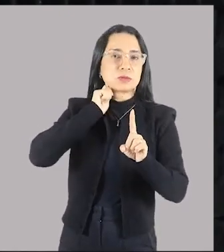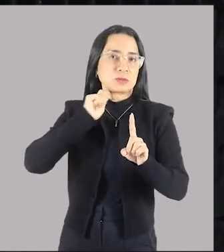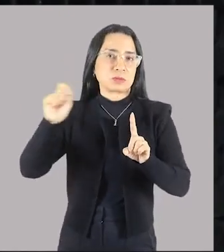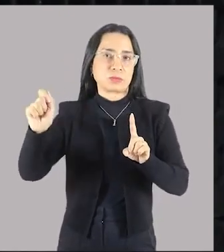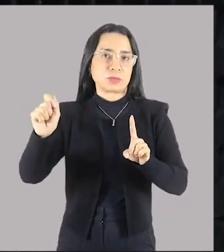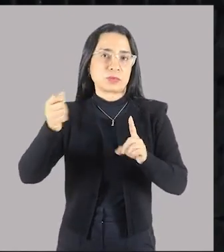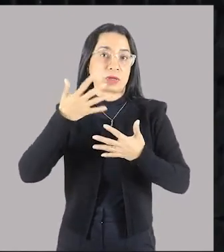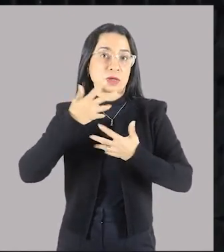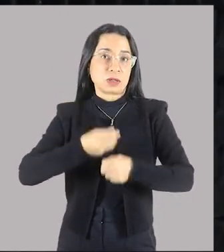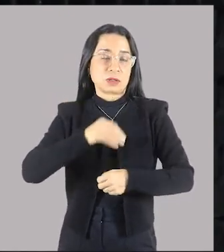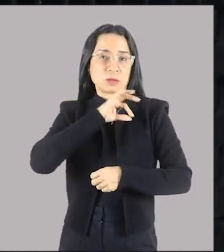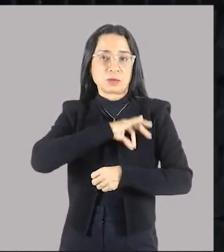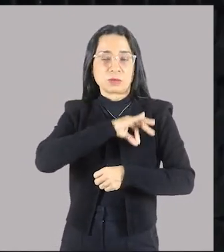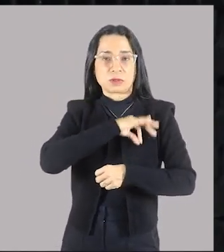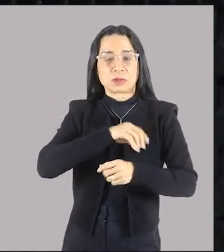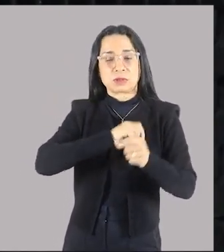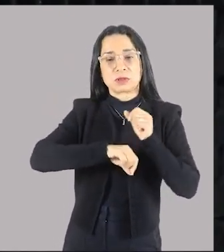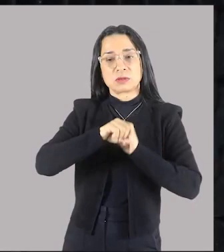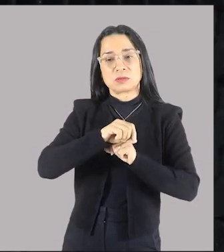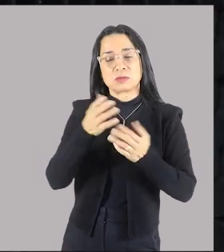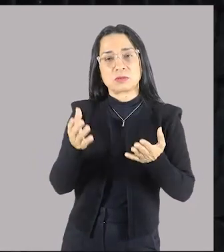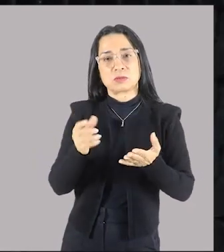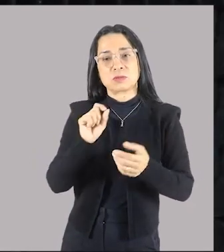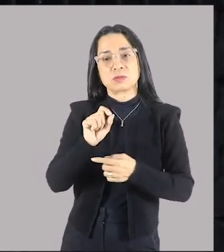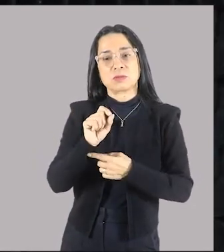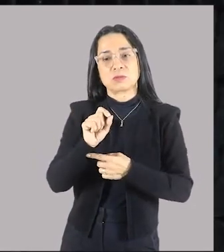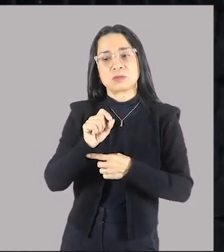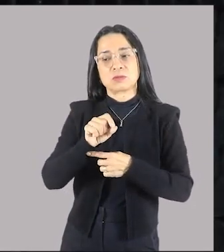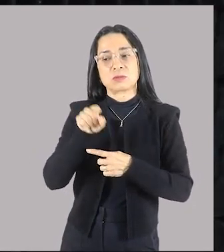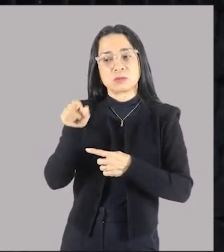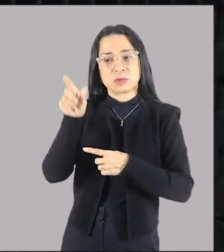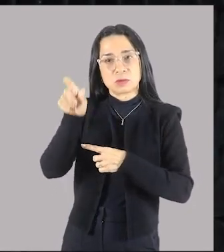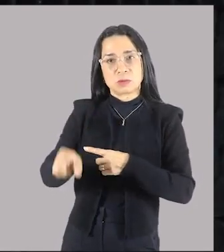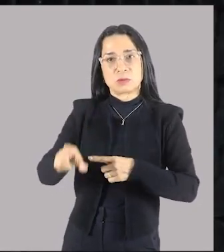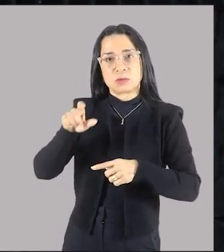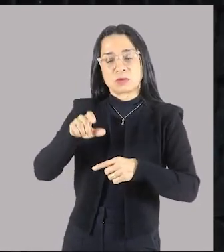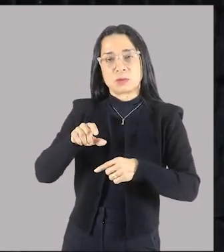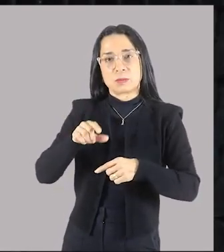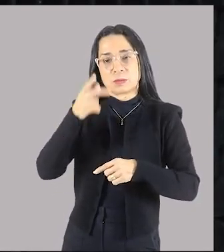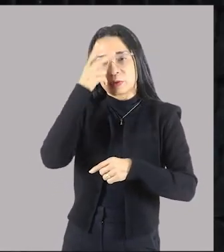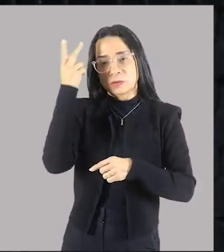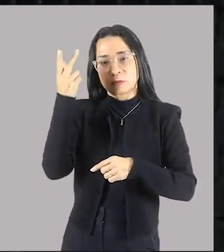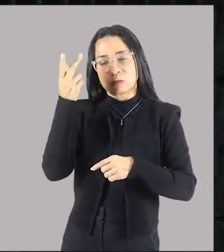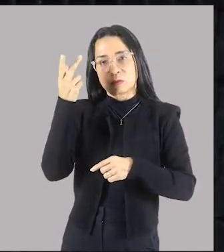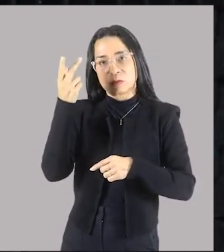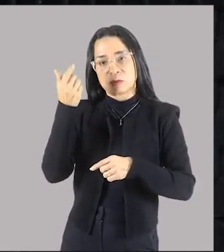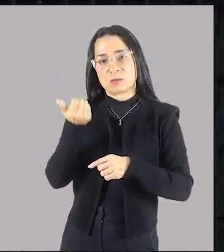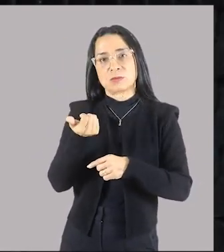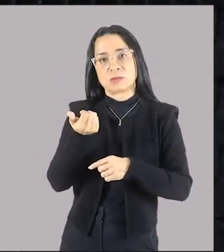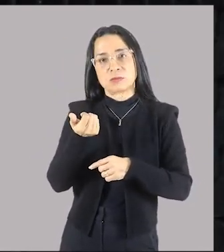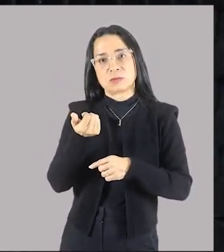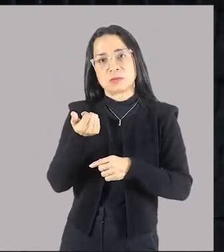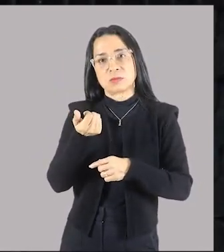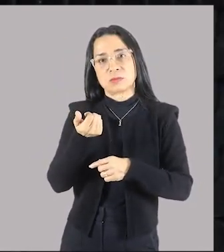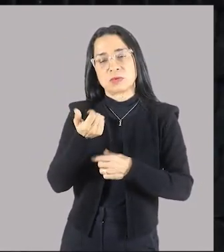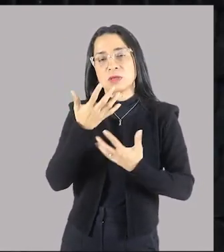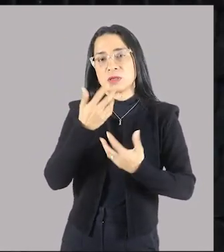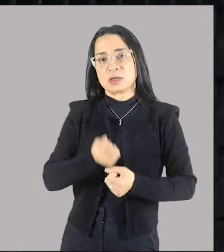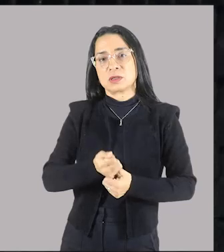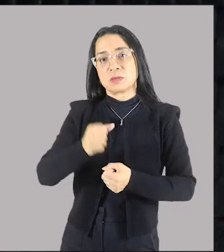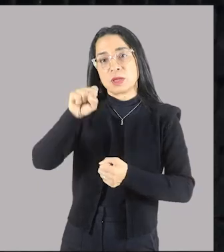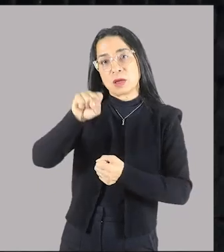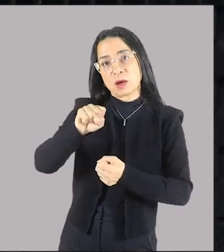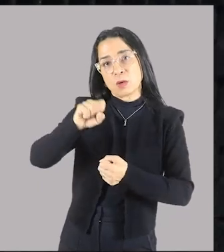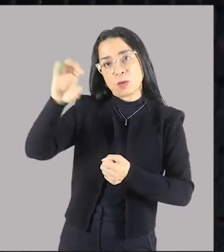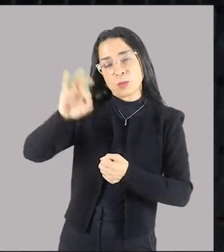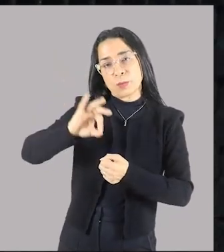março, esse trabalhador iria receber 8% de abono. 8% a